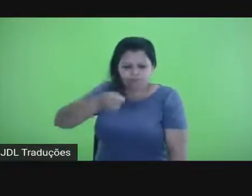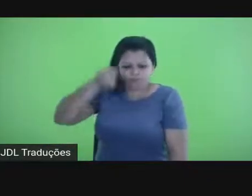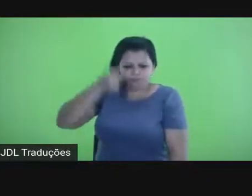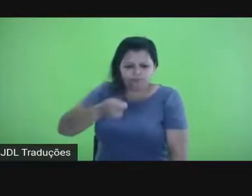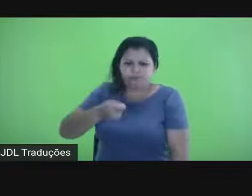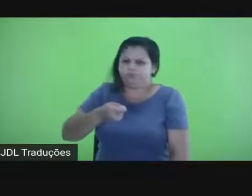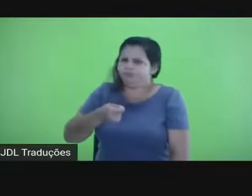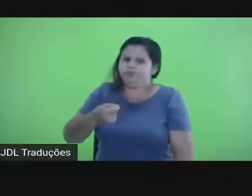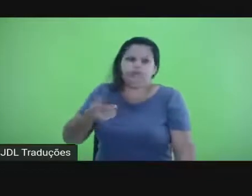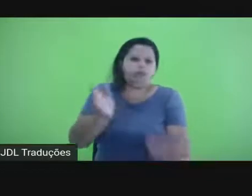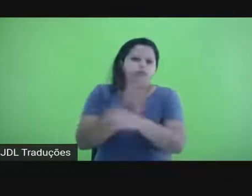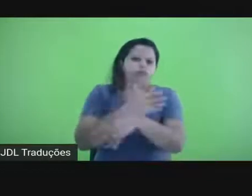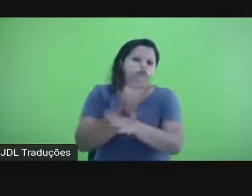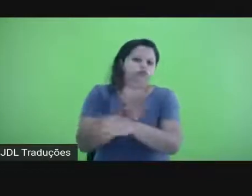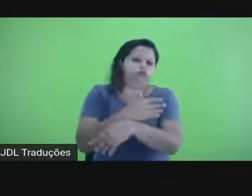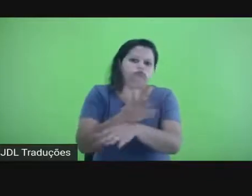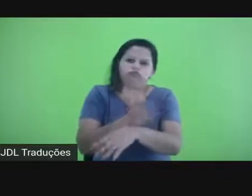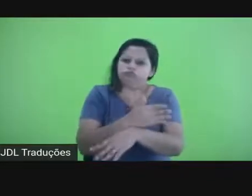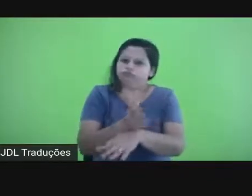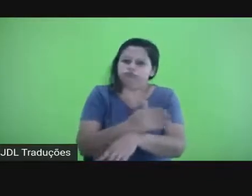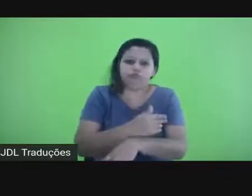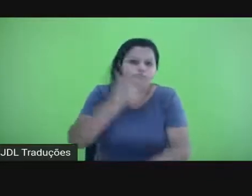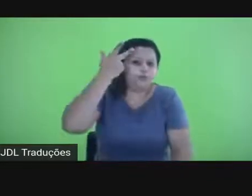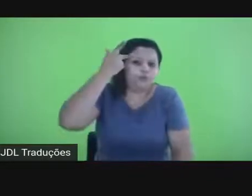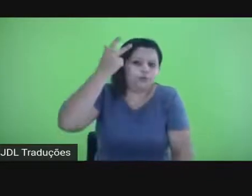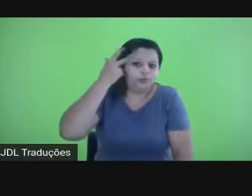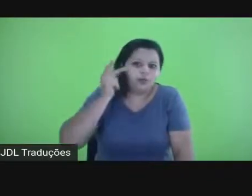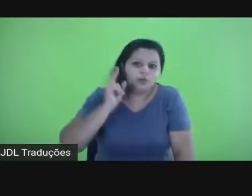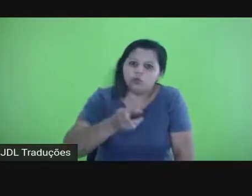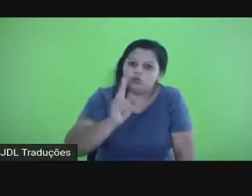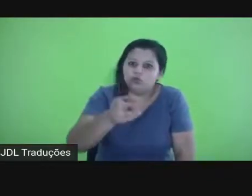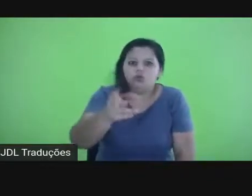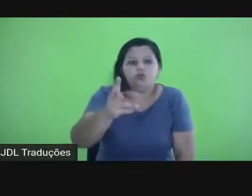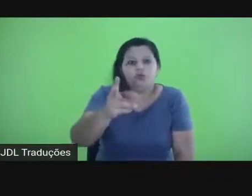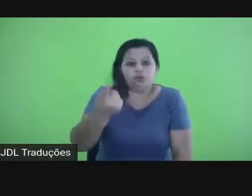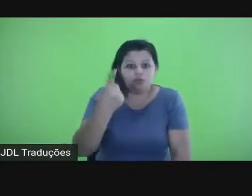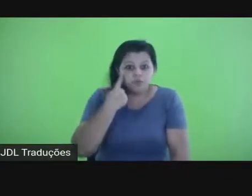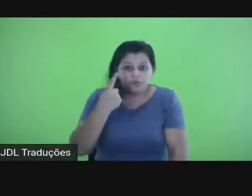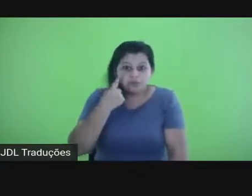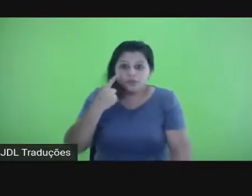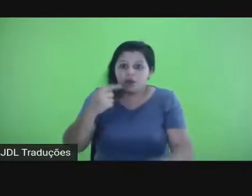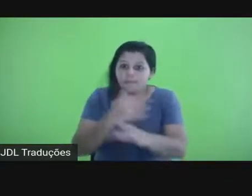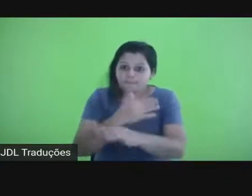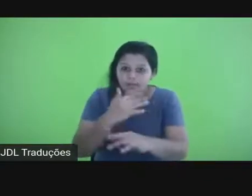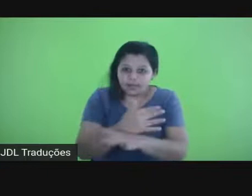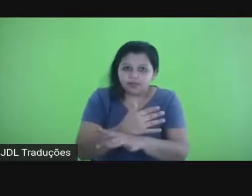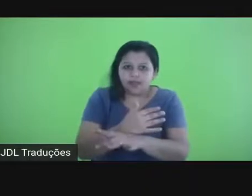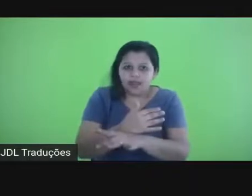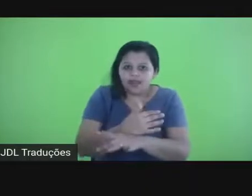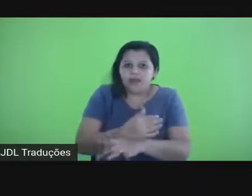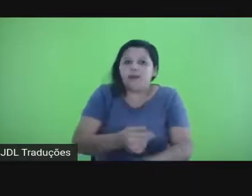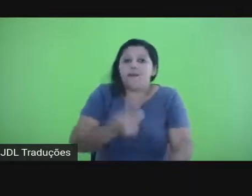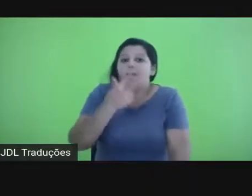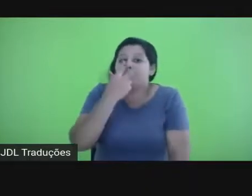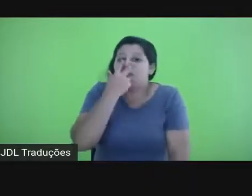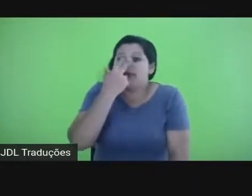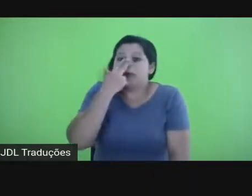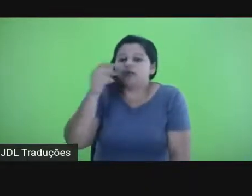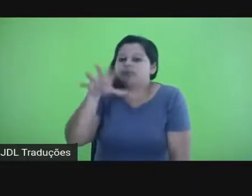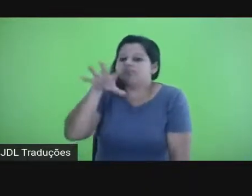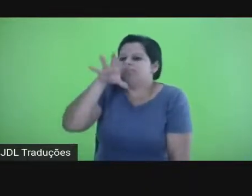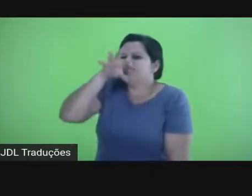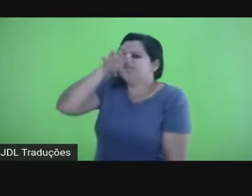solto. Tanto é que quando você olha a configuração da cidade, por exemplo, ela cheira testosterona, ela é extremamente fálica,